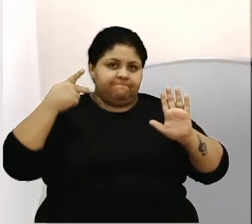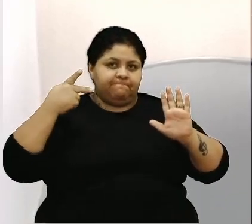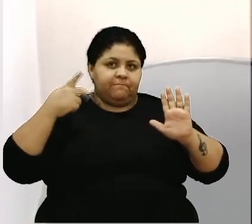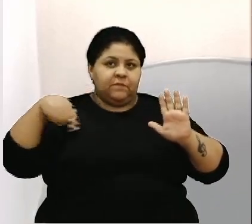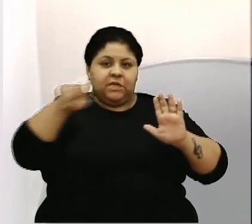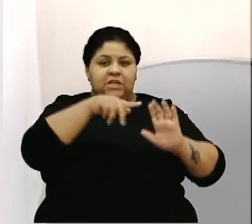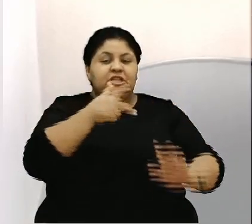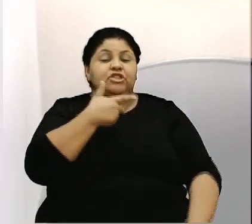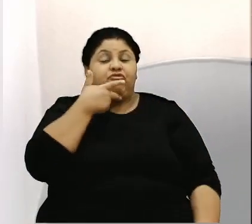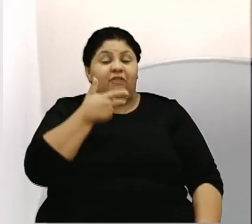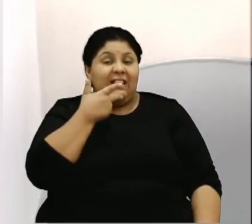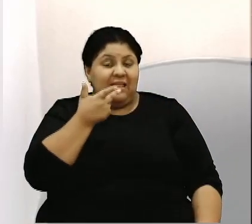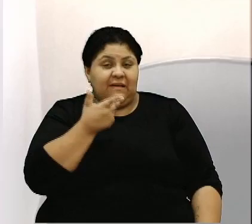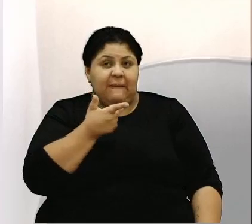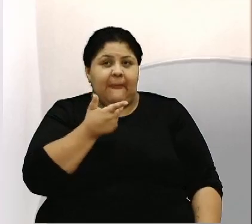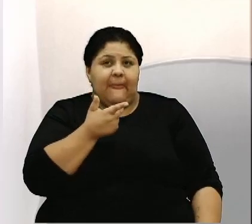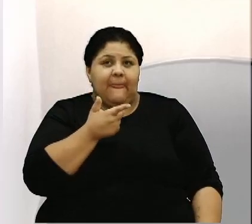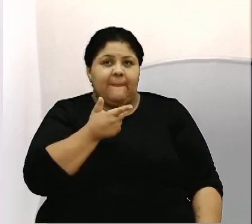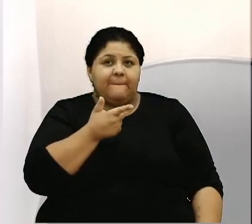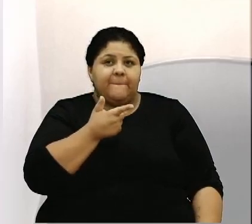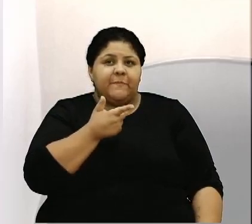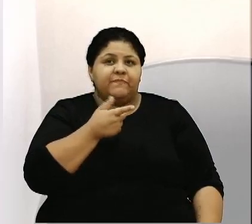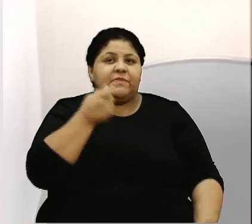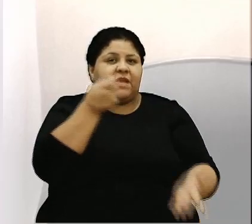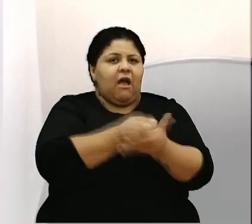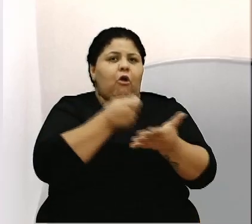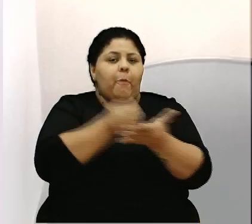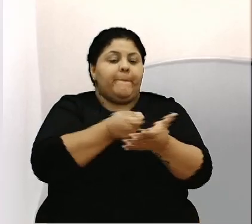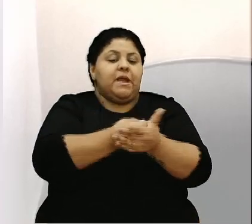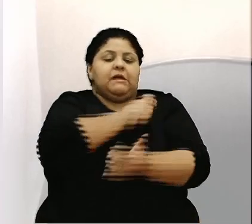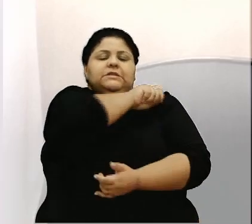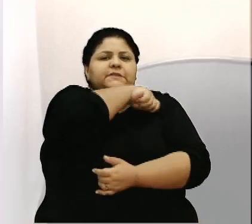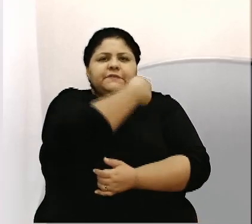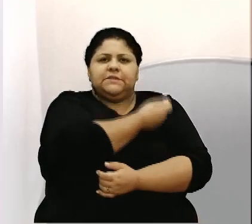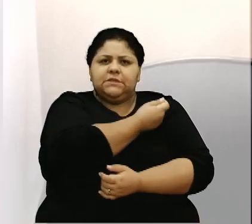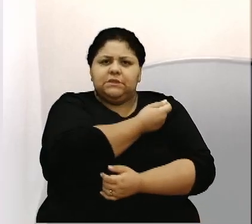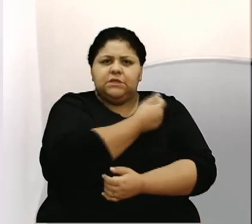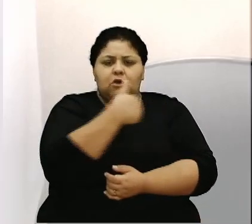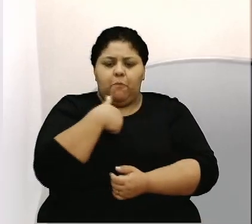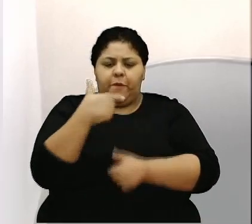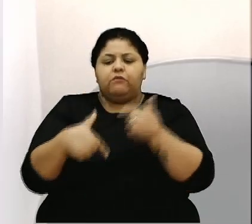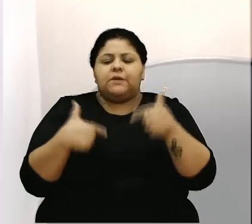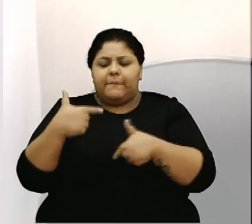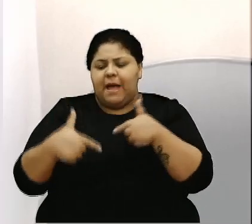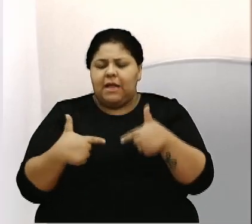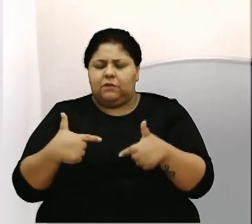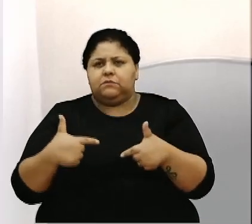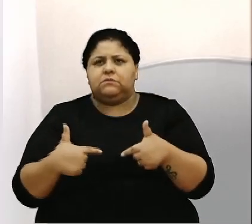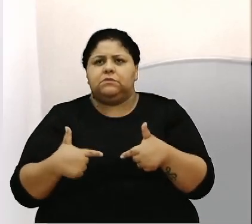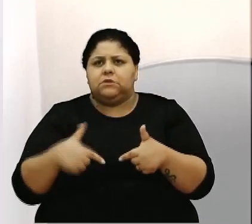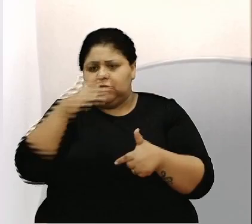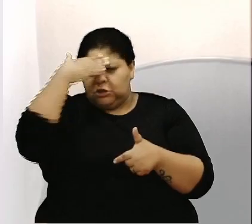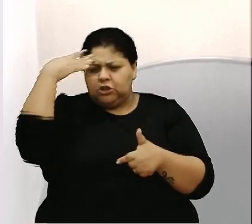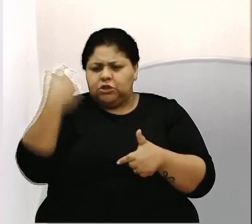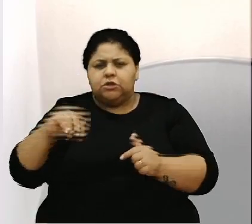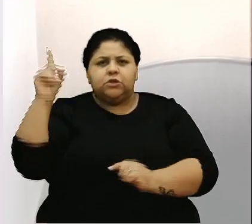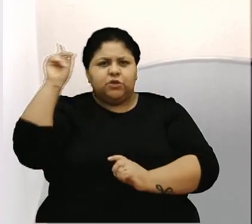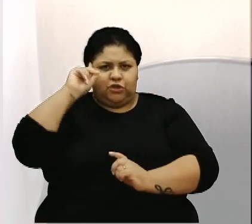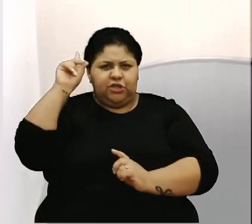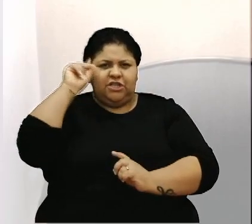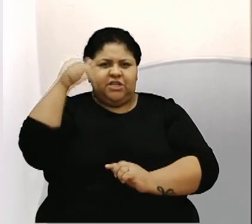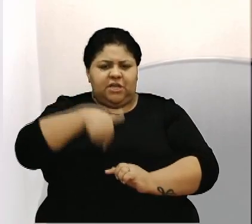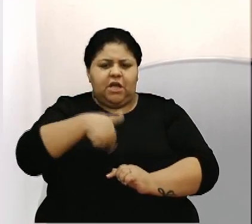se pronuncia, e a cobrança, a fiscalização, o meu trabalho árduo dia a dia que eu